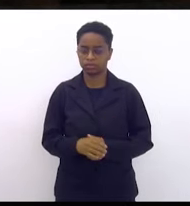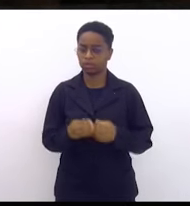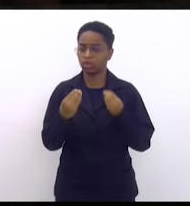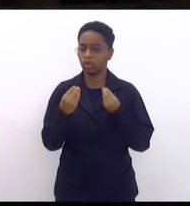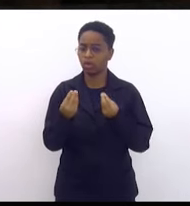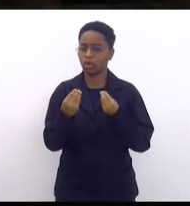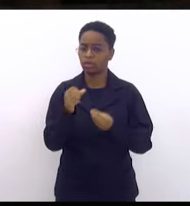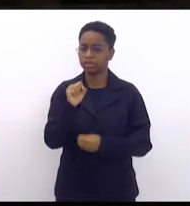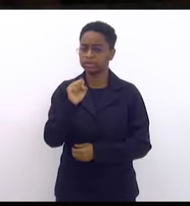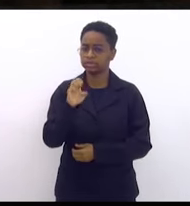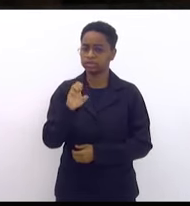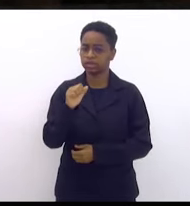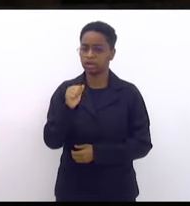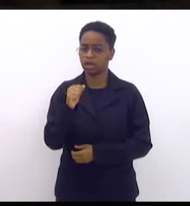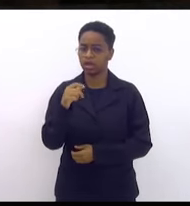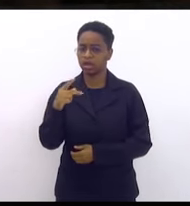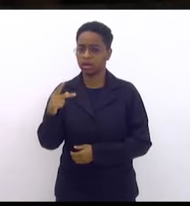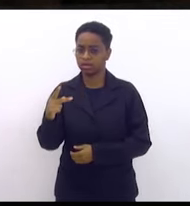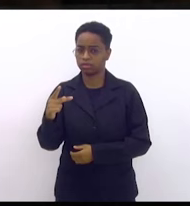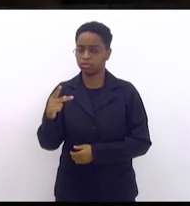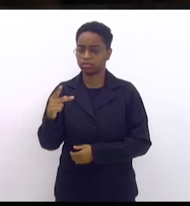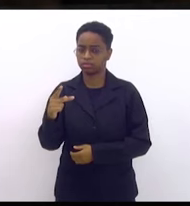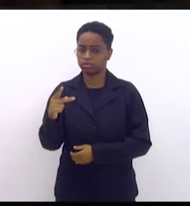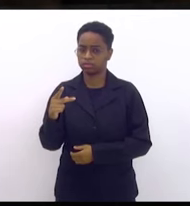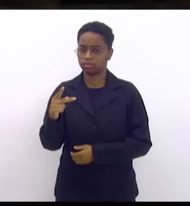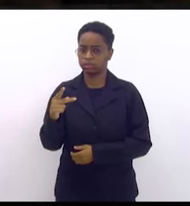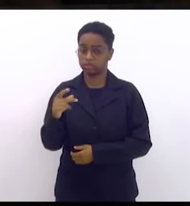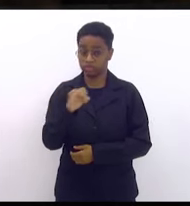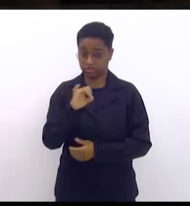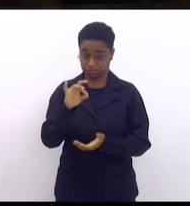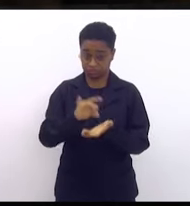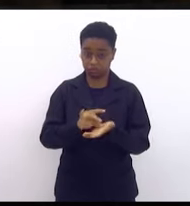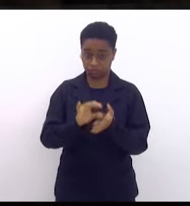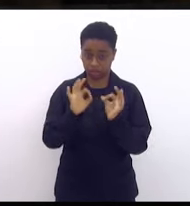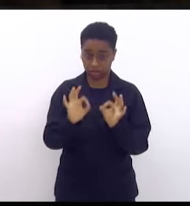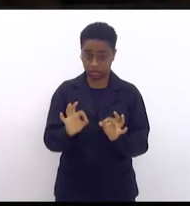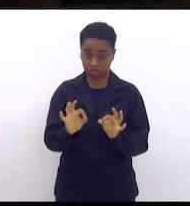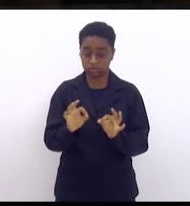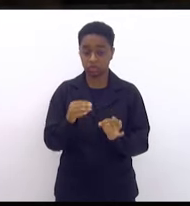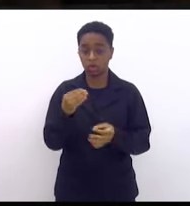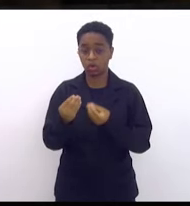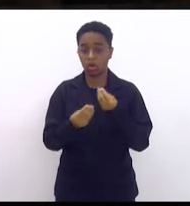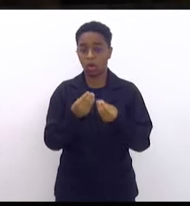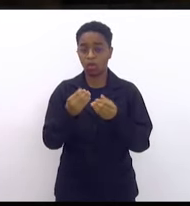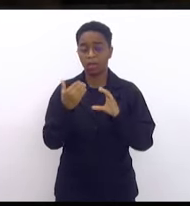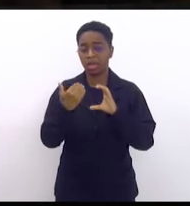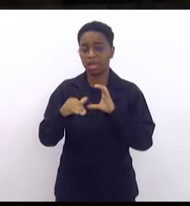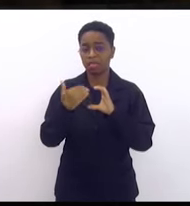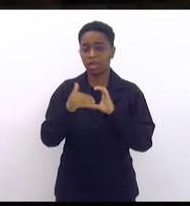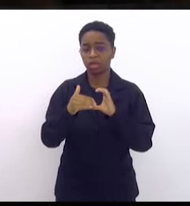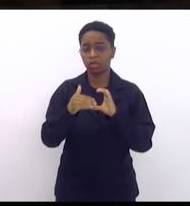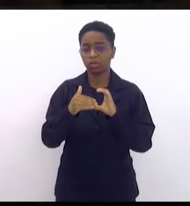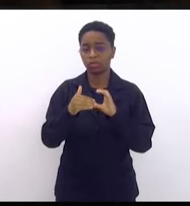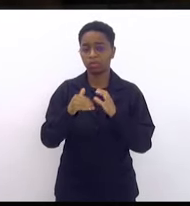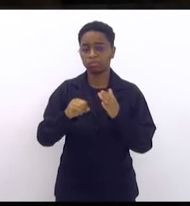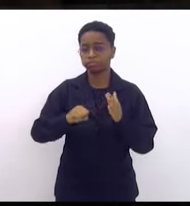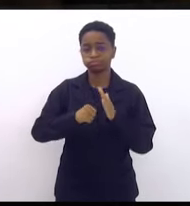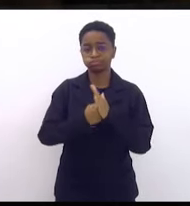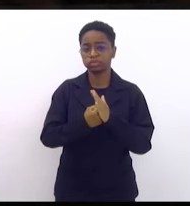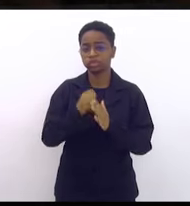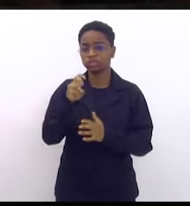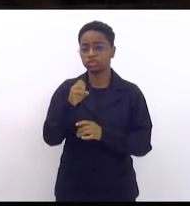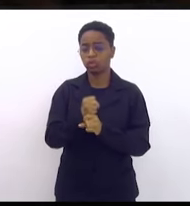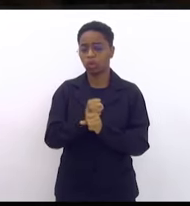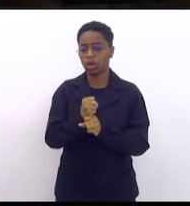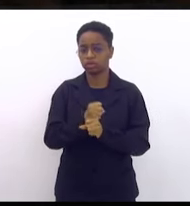SEAP pode ter, se isto é verdade, um e-mail desativado há